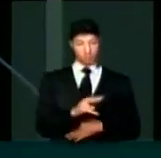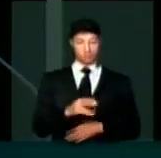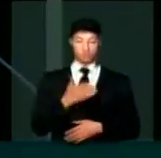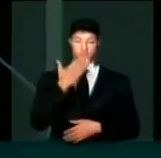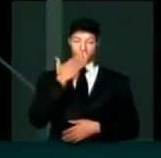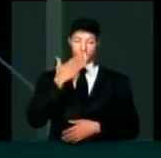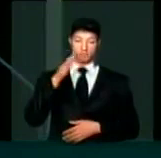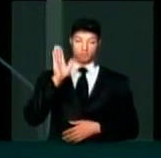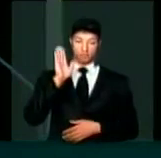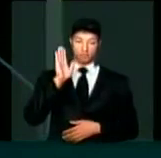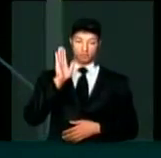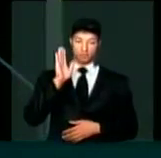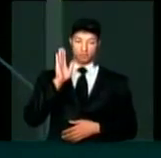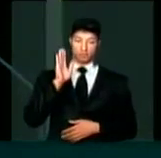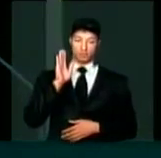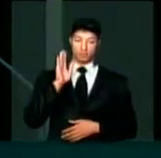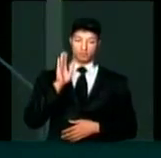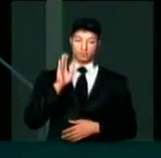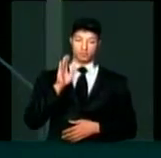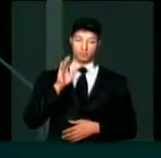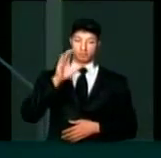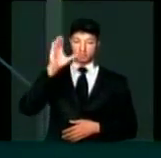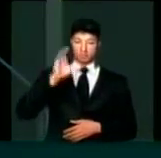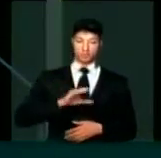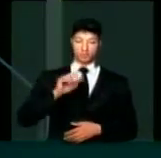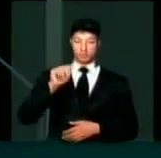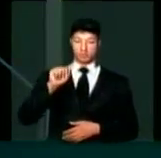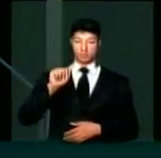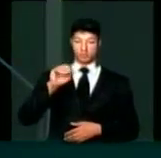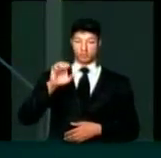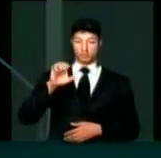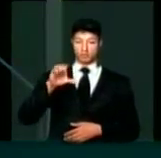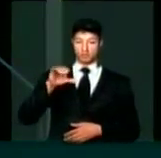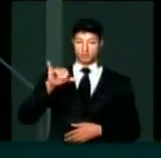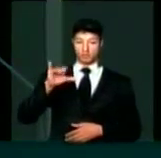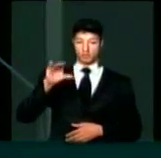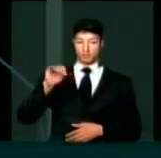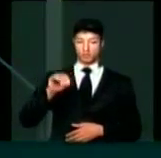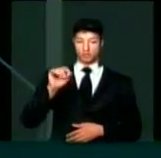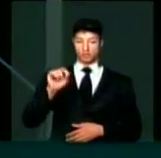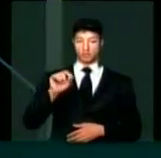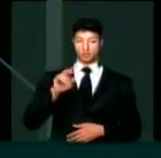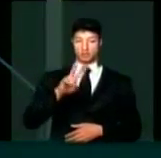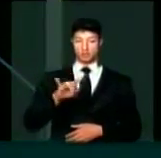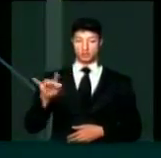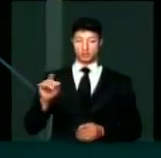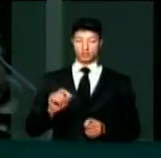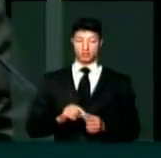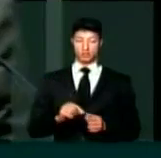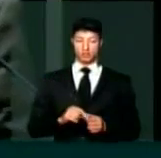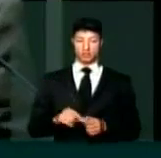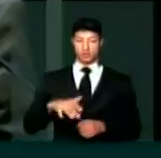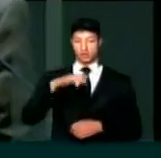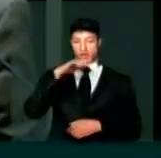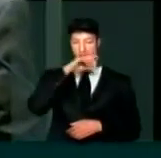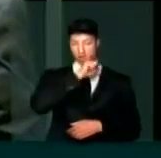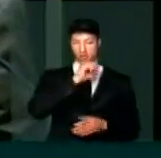uma promessa nova do candidato Aécio Neves, que disse que realizará